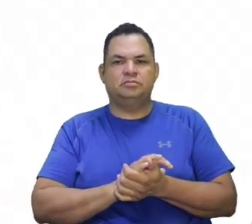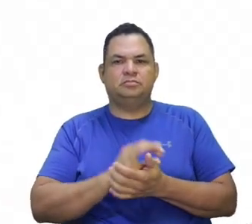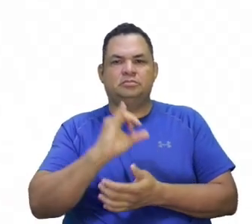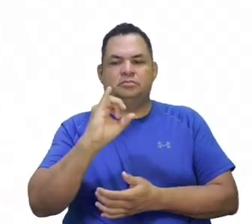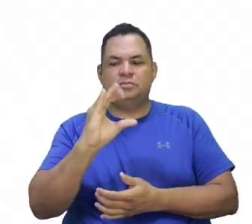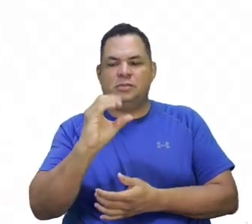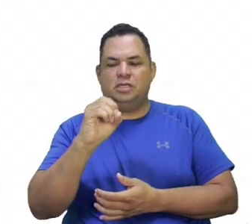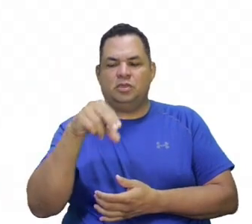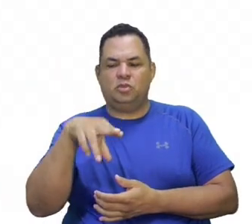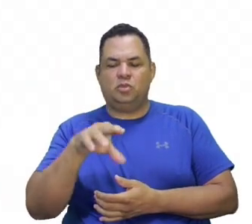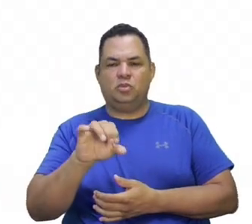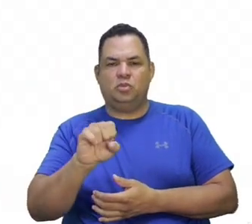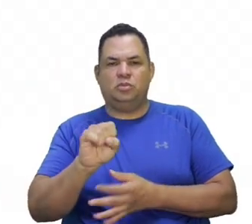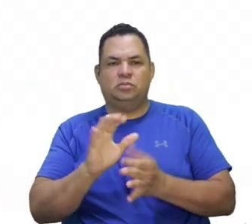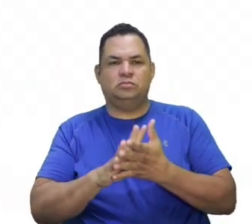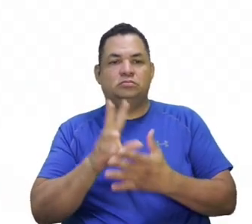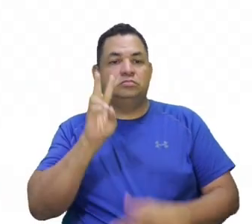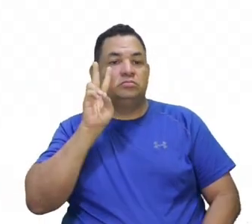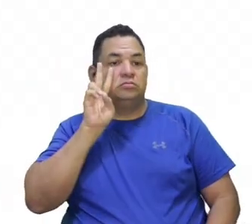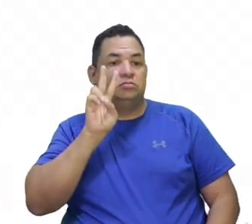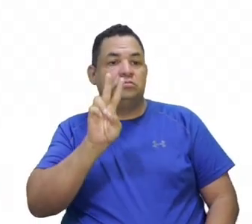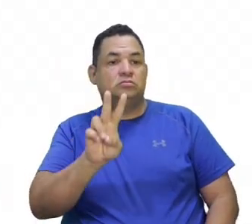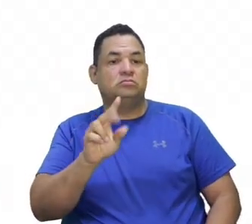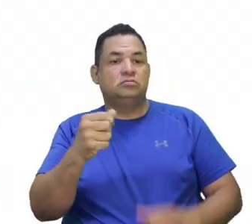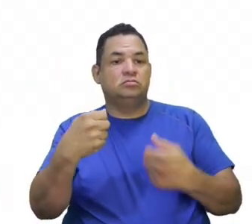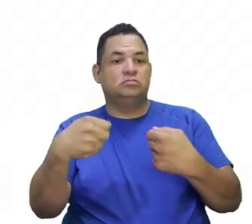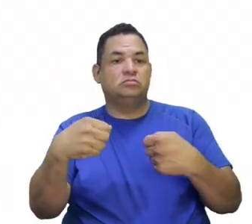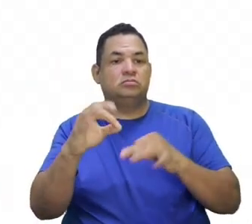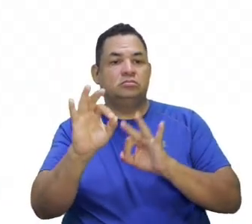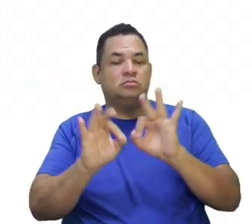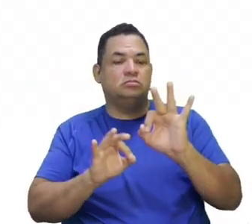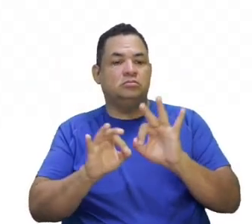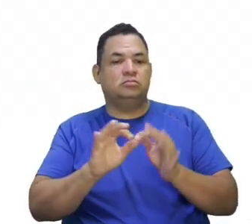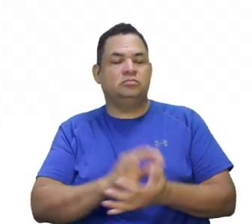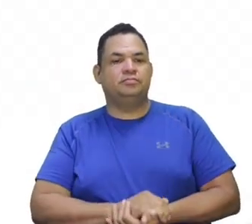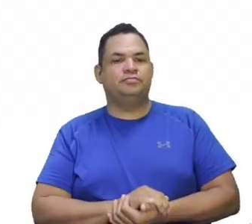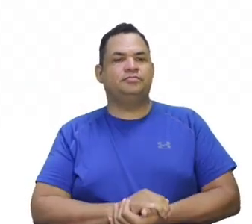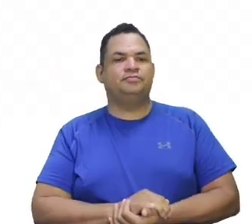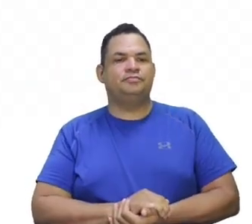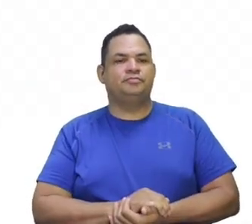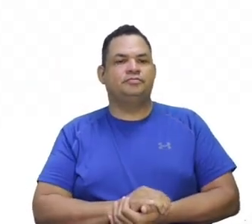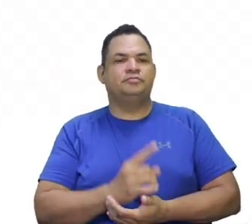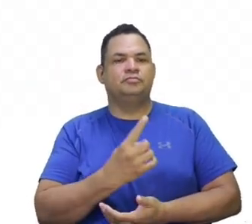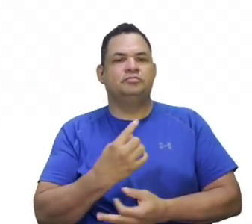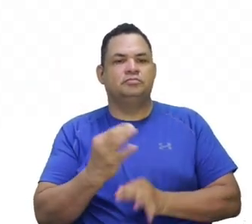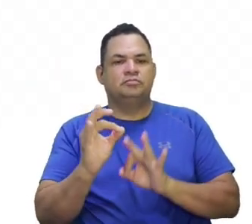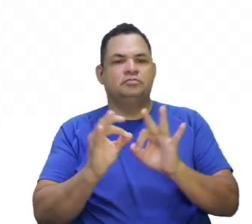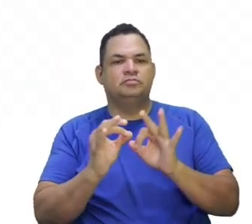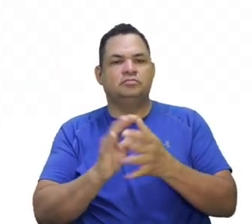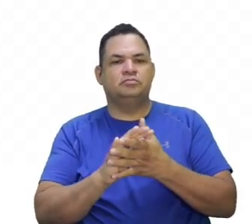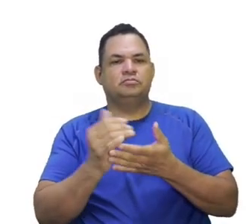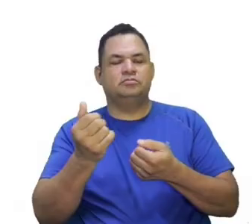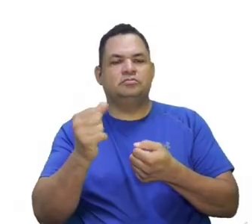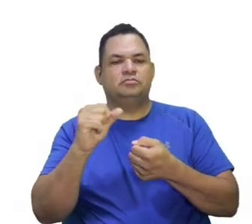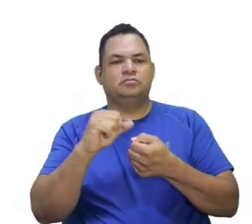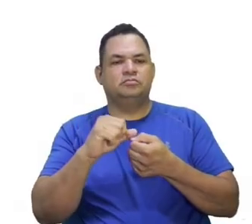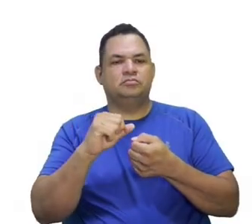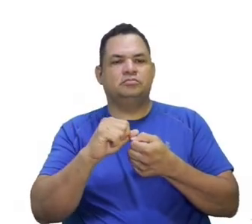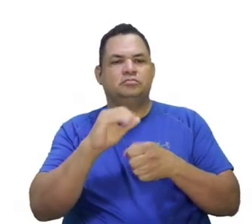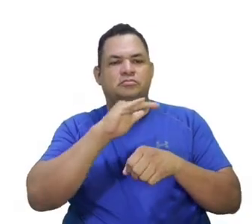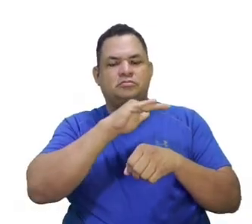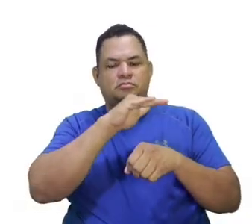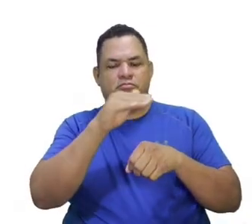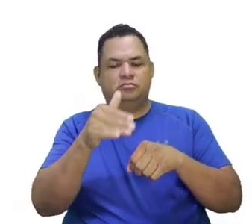E o que nós temos que observar? Que para a gente realizar a distribuição